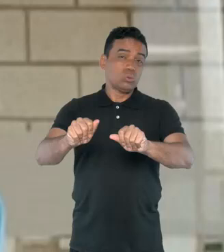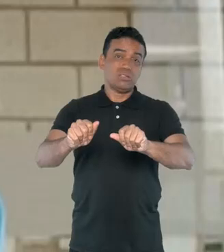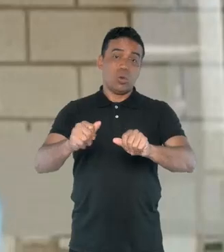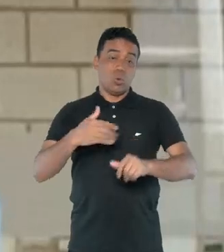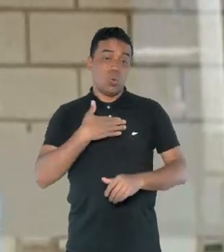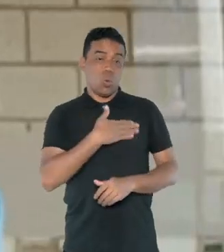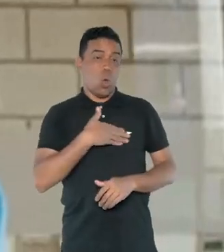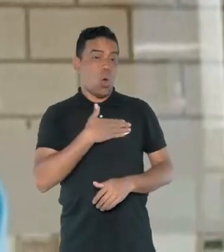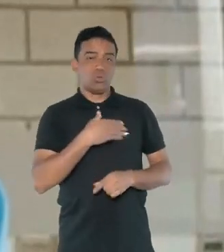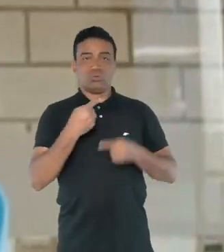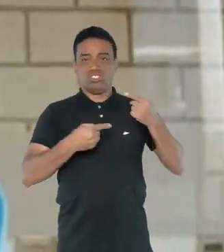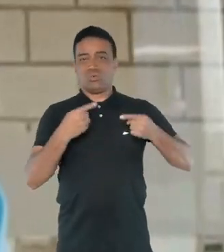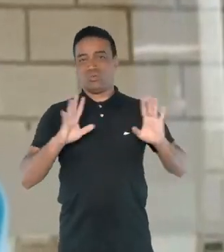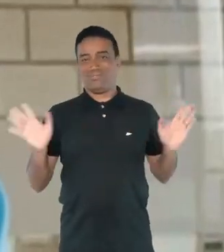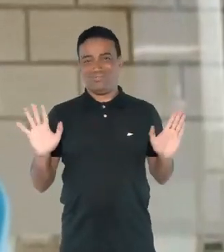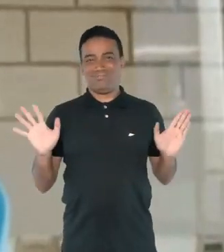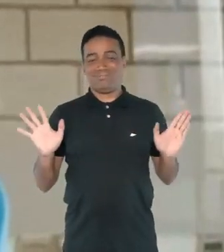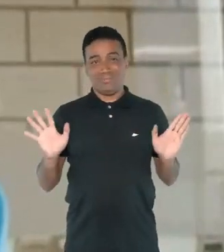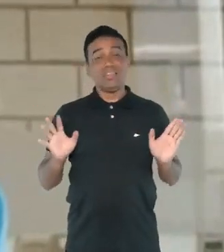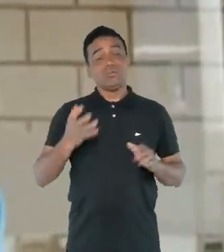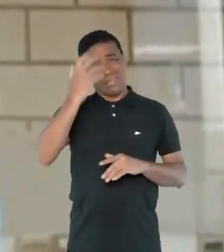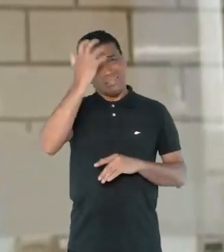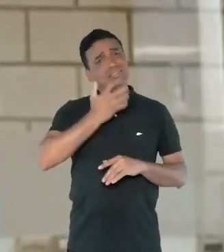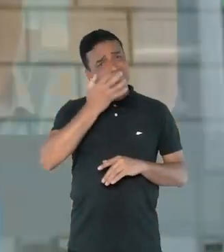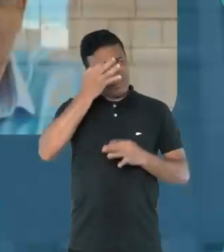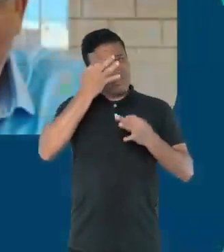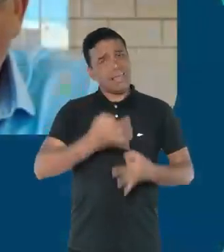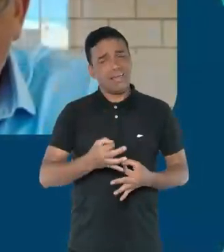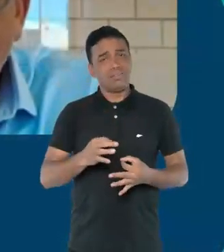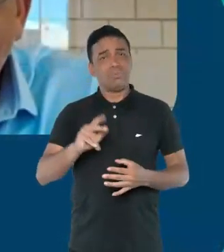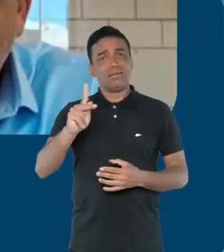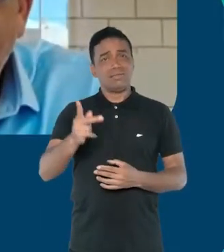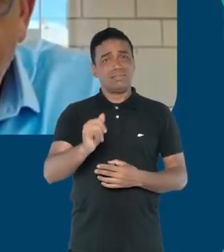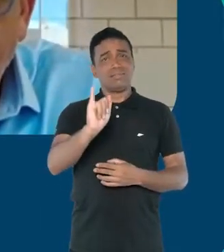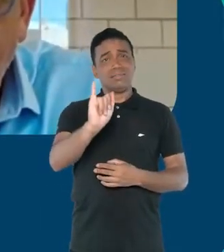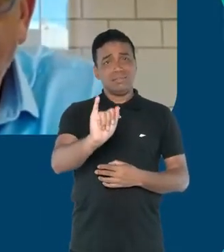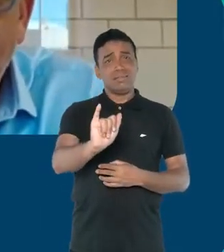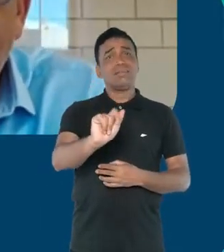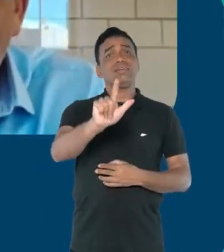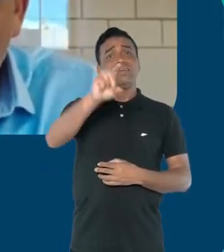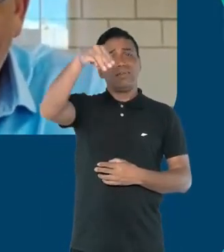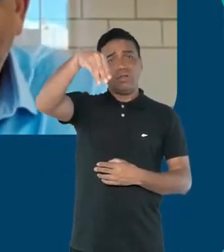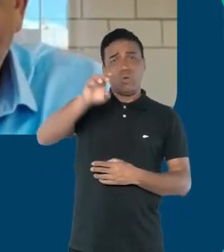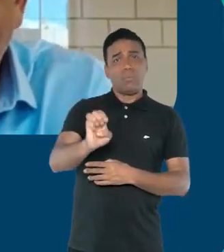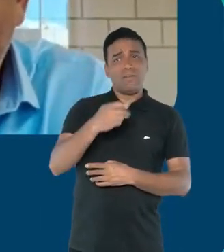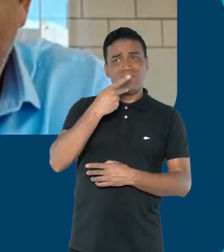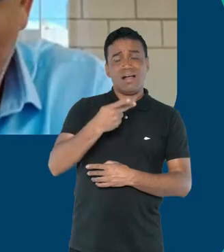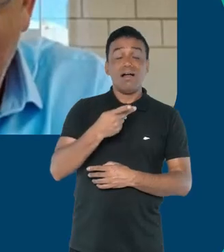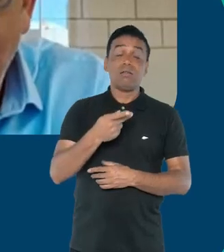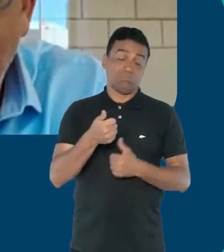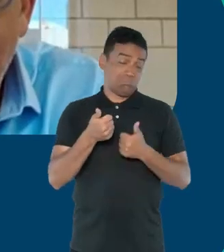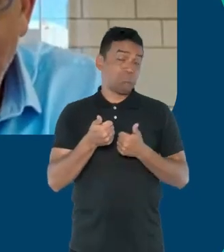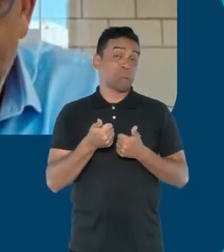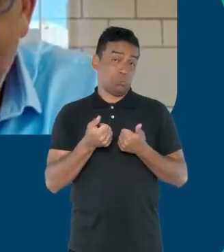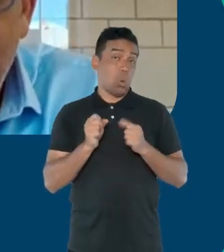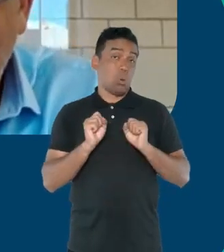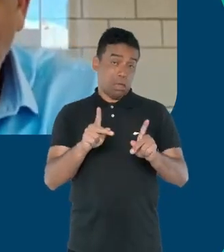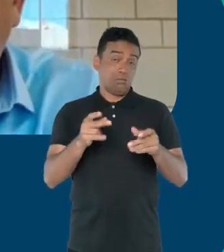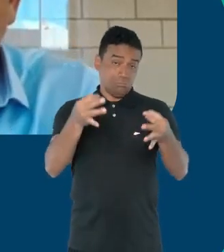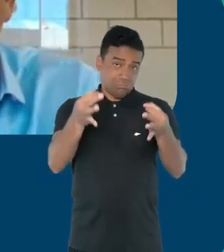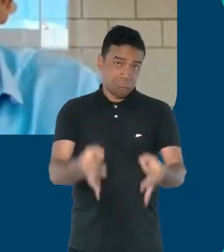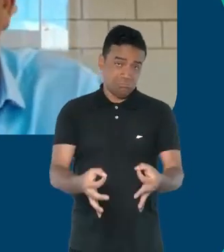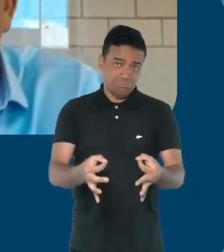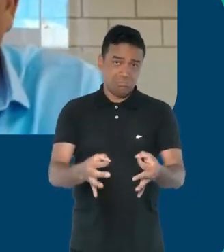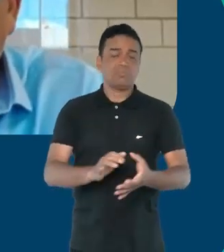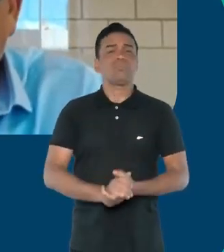discute, está certo quando ele diz isso. Mas o Hume vai falar, bom, entretanto, embora esteja certo, né, o